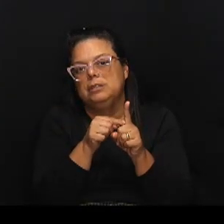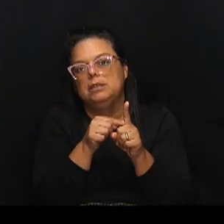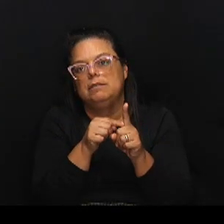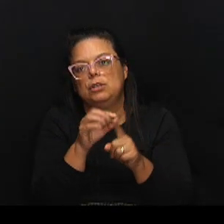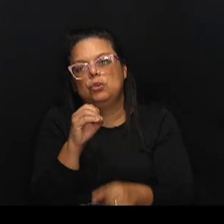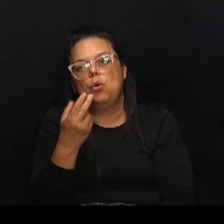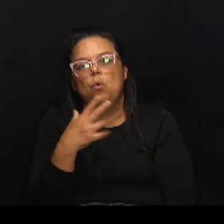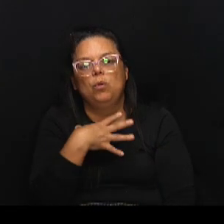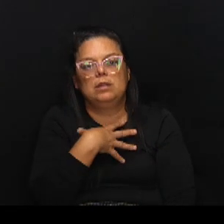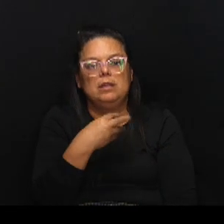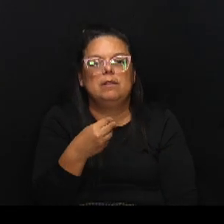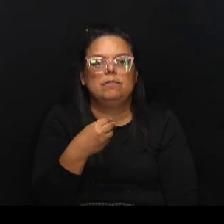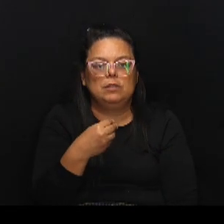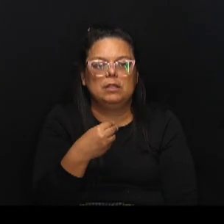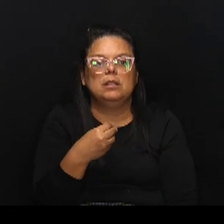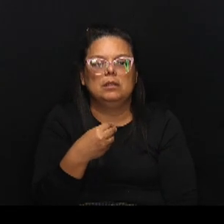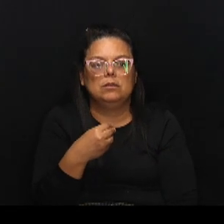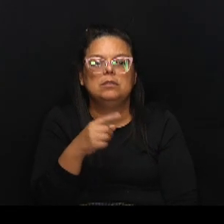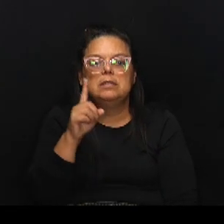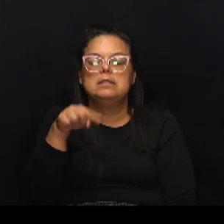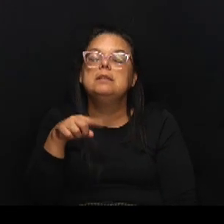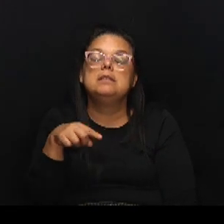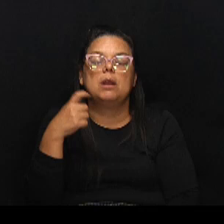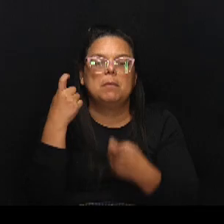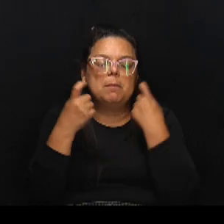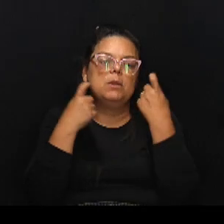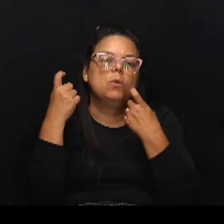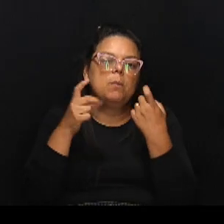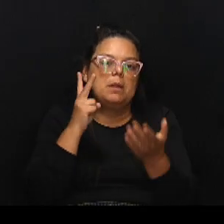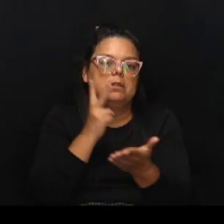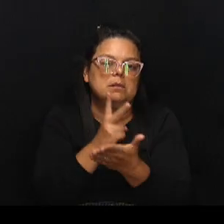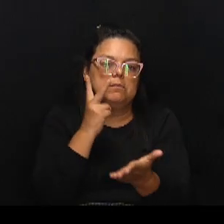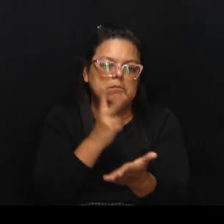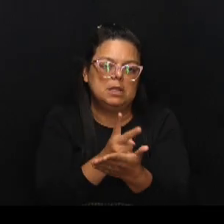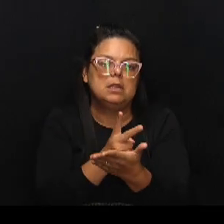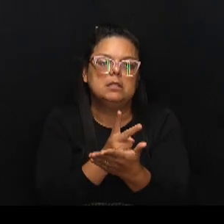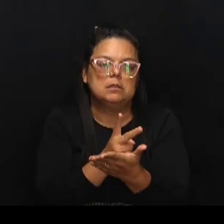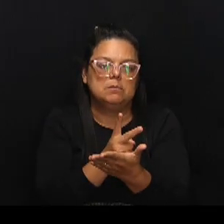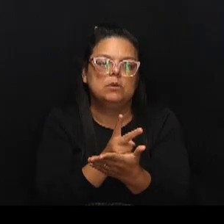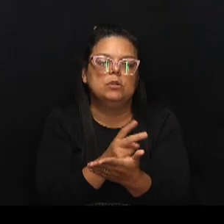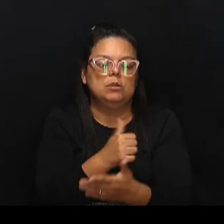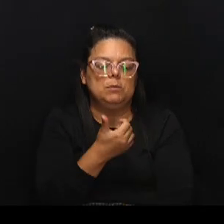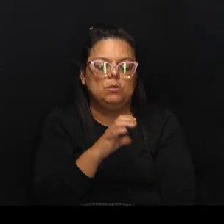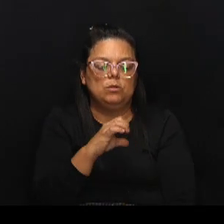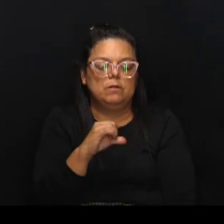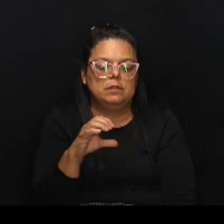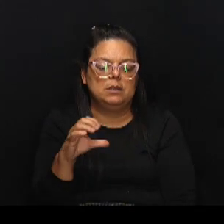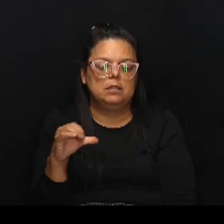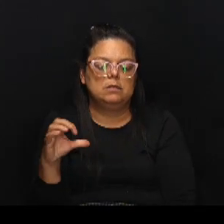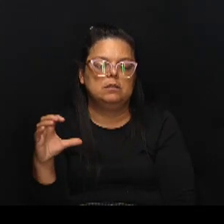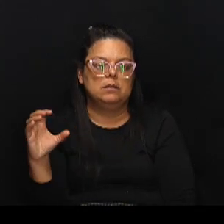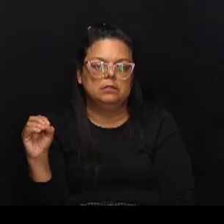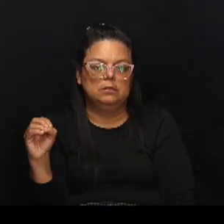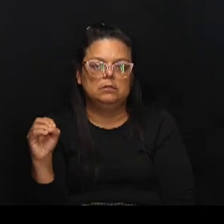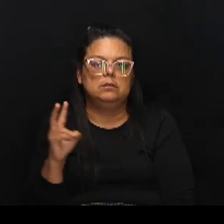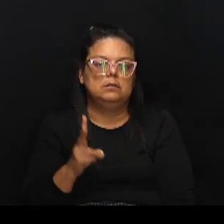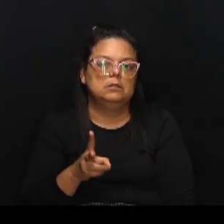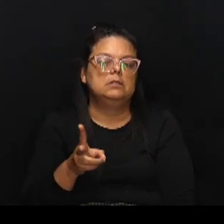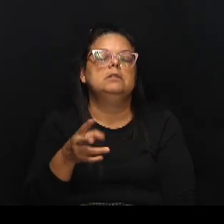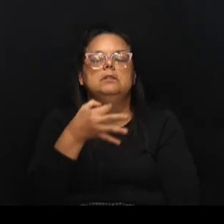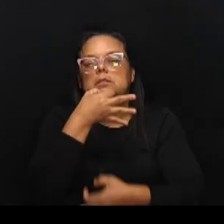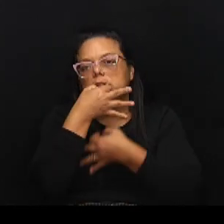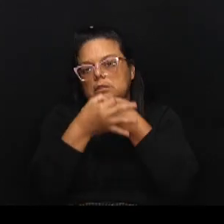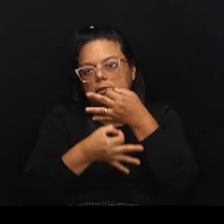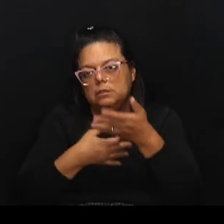uma preocupação realmente muito recente, que só vem mesmo a partir dos anos 90. Claro que vinha sendo discutida